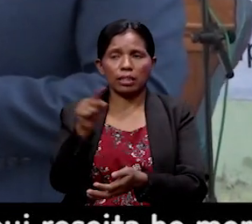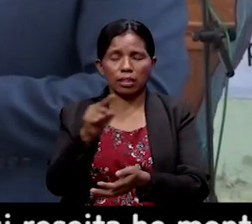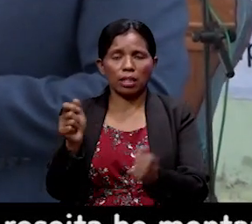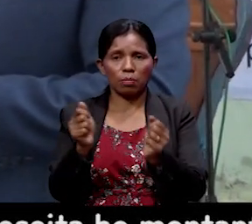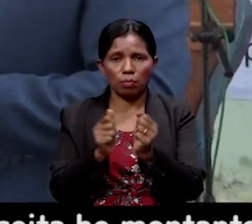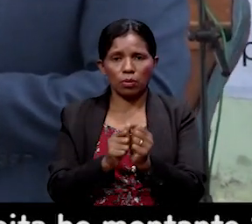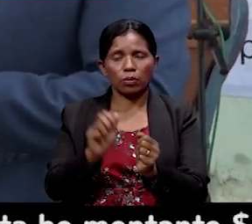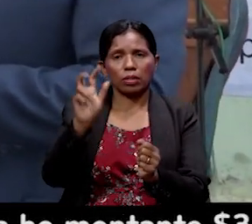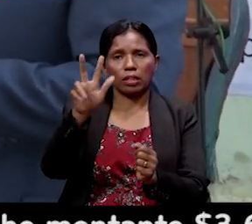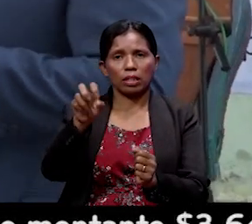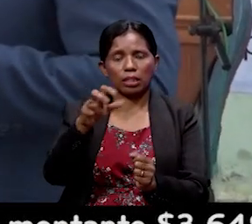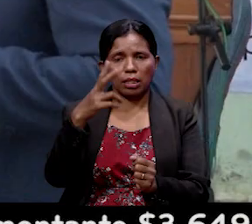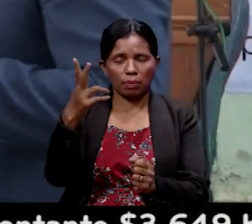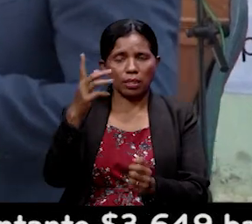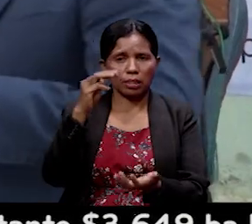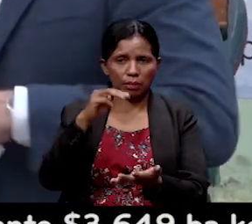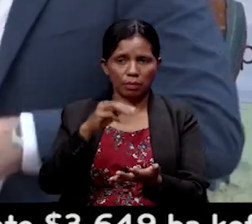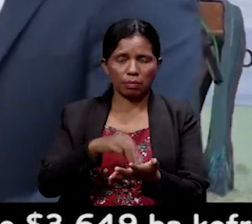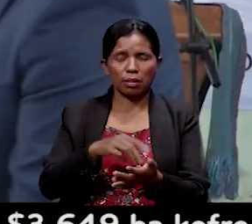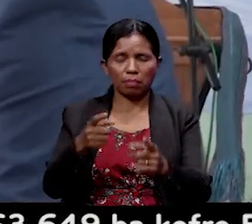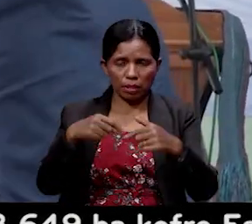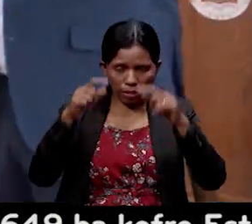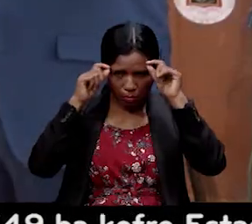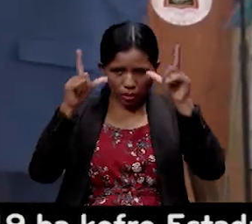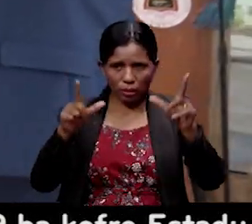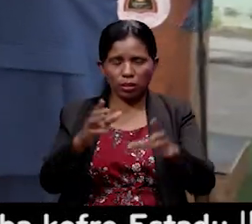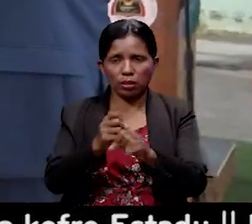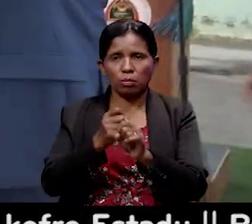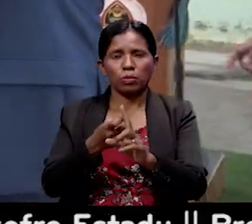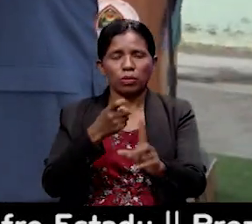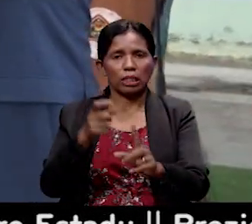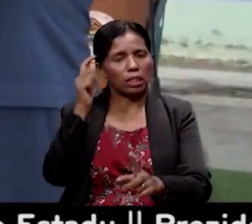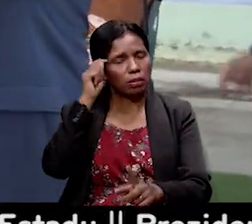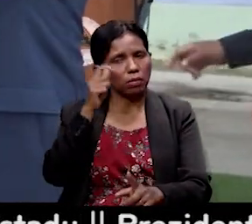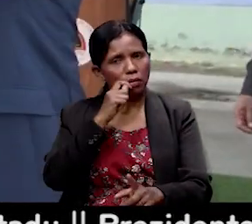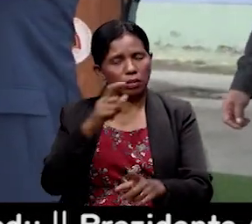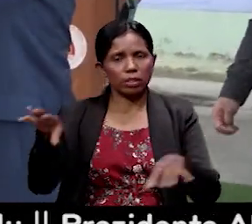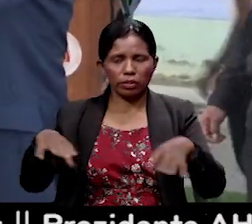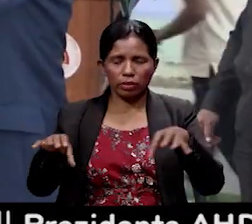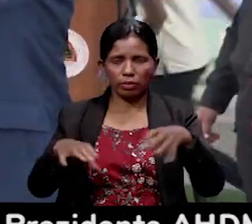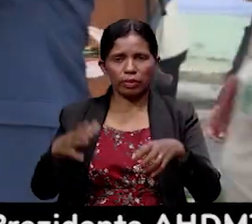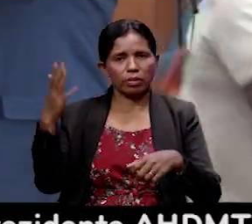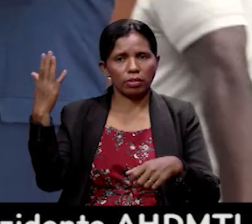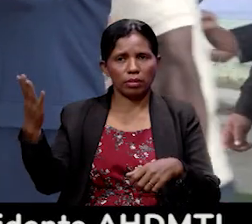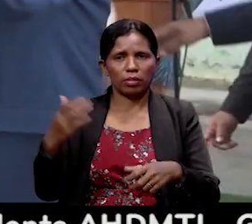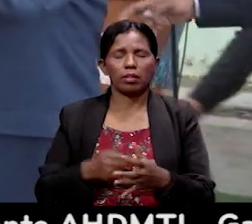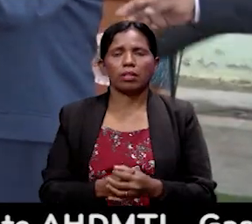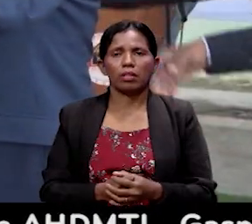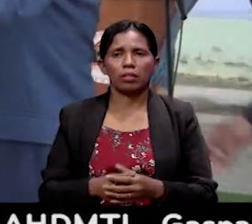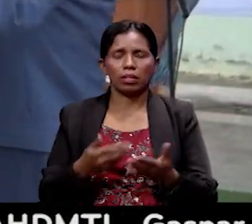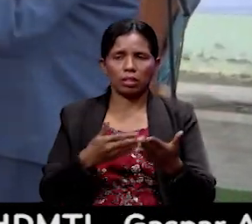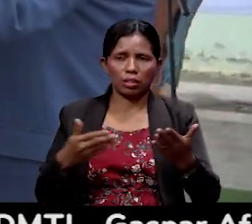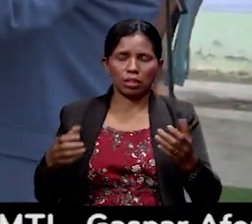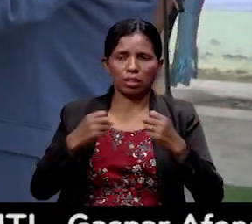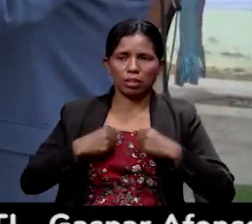Timor-Leste. Apoio ne simu direita husi primeiro-ministro Tormatangruak ia recinto serviço autônomo de medicamentos e equipamentos